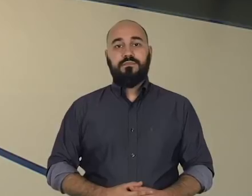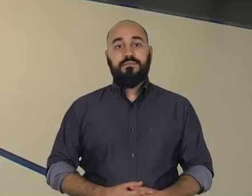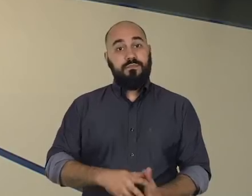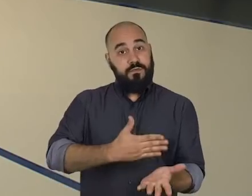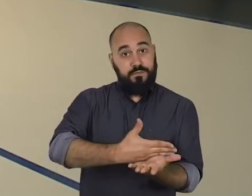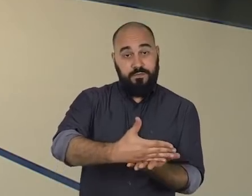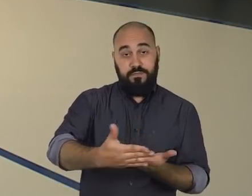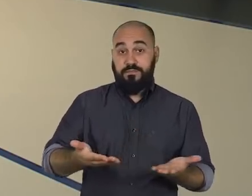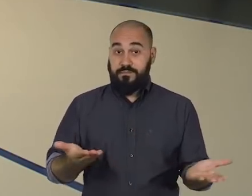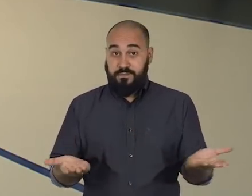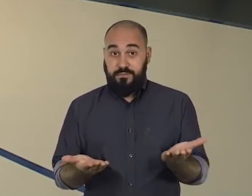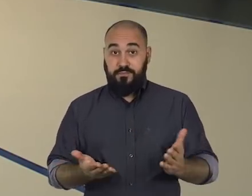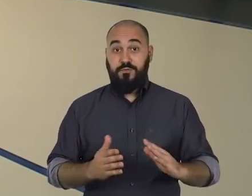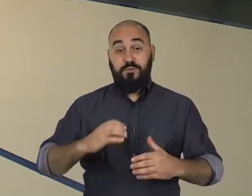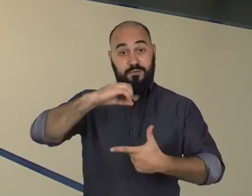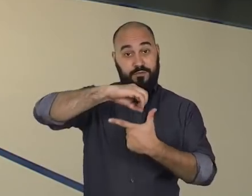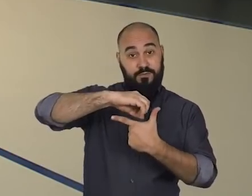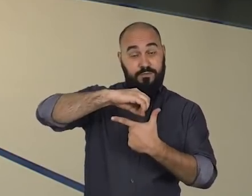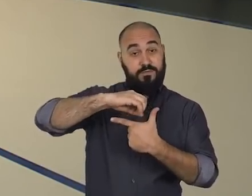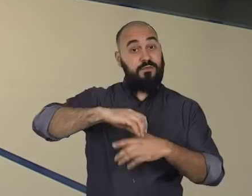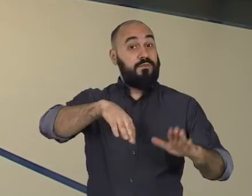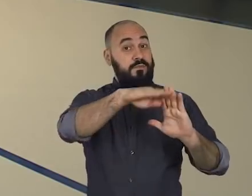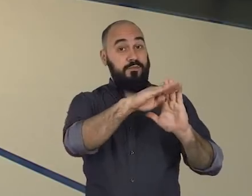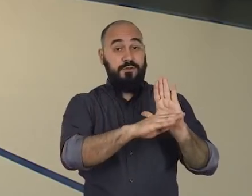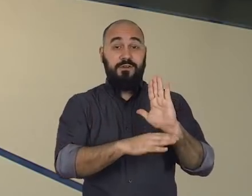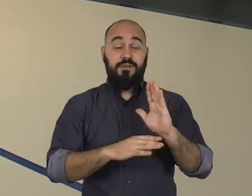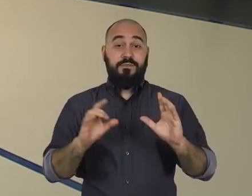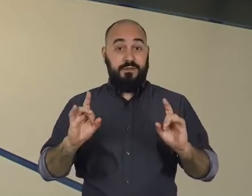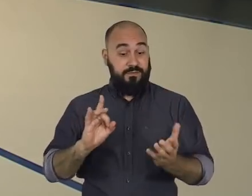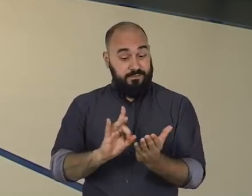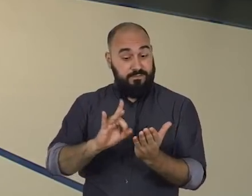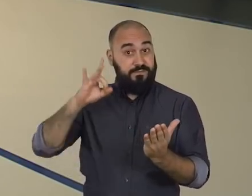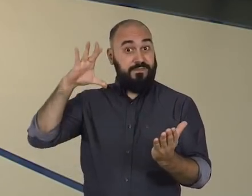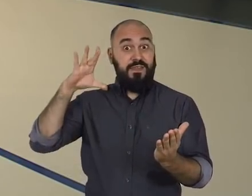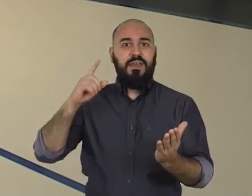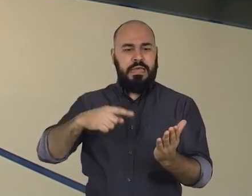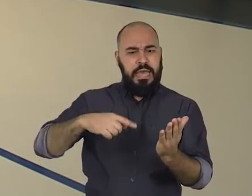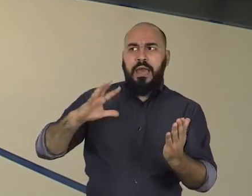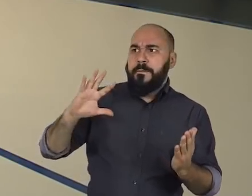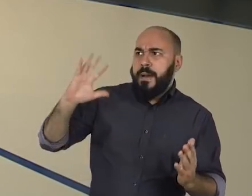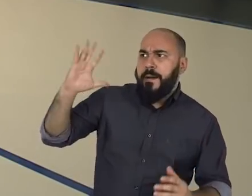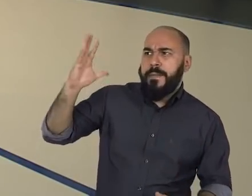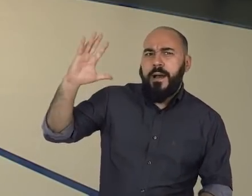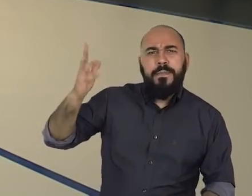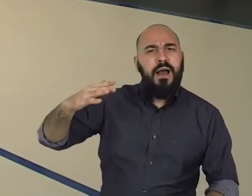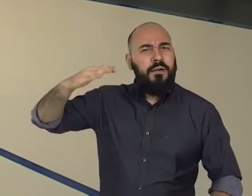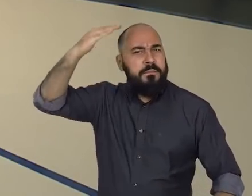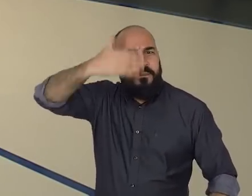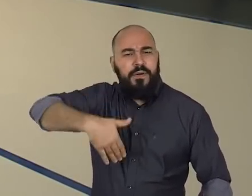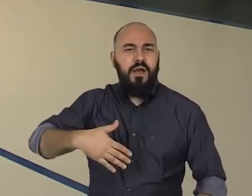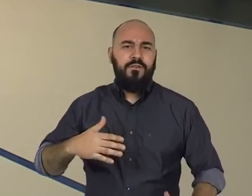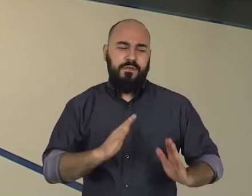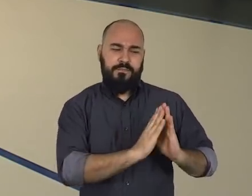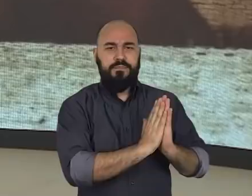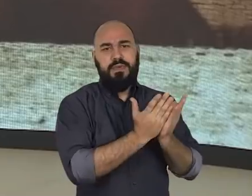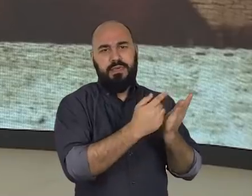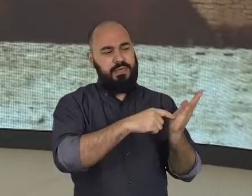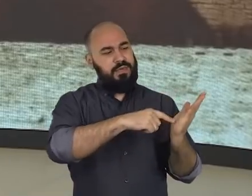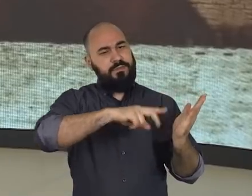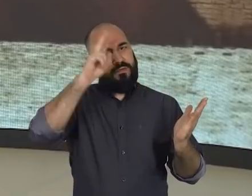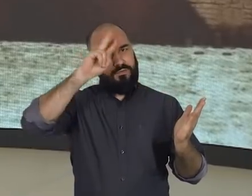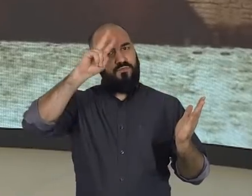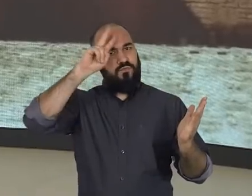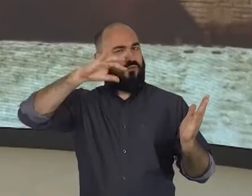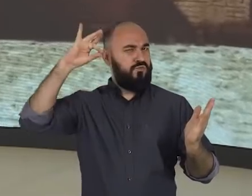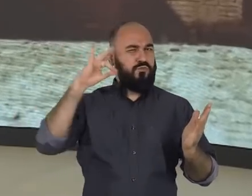Começa agora pela TV Novo Tempo mais um programa Evidências na busca de fatos que comprovem a veracidade histórica da Bíblia Sagrada.